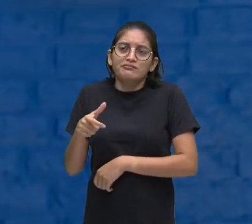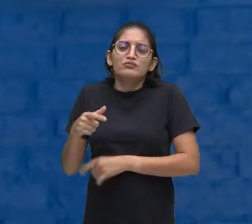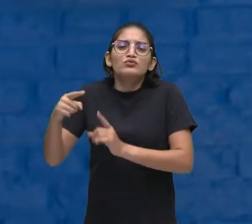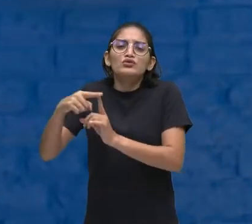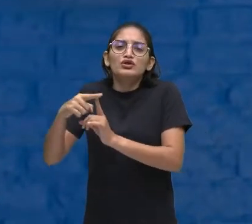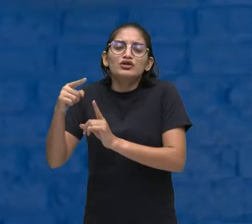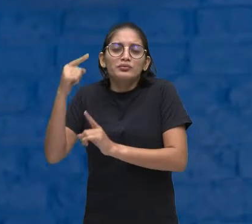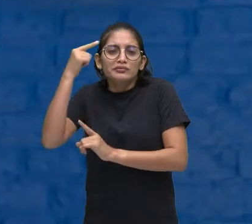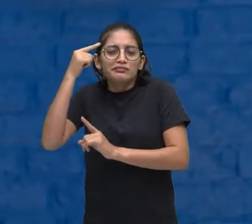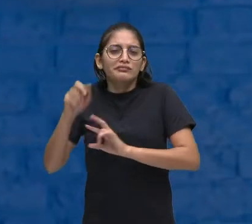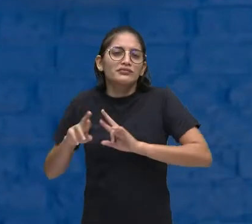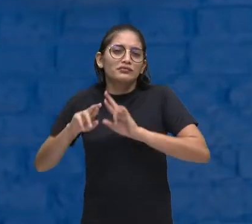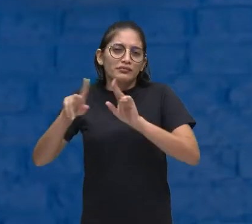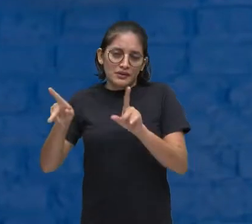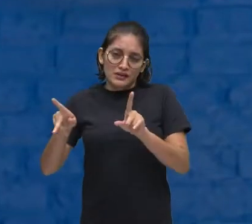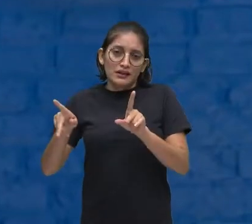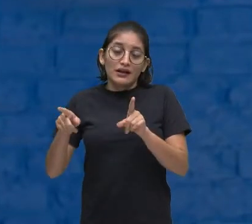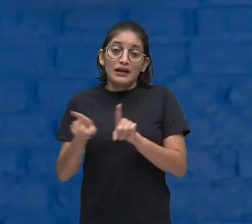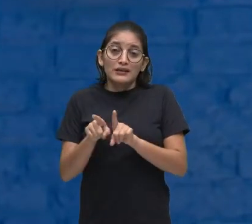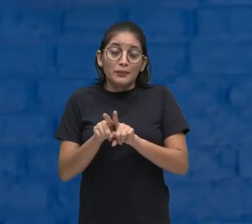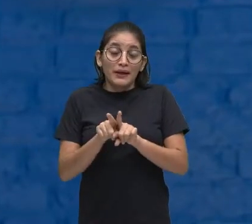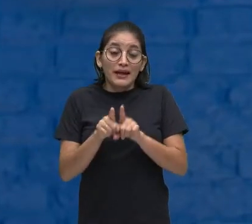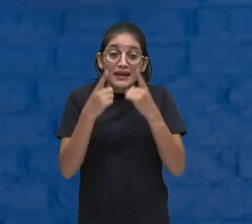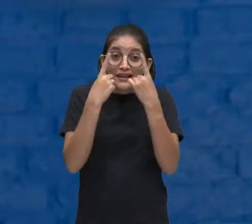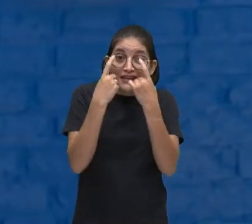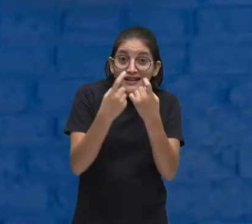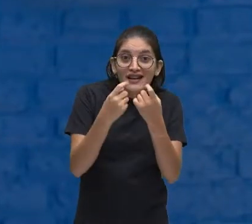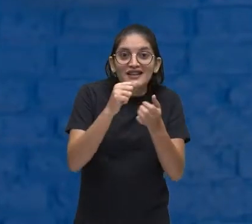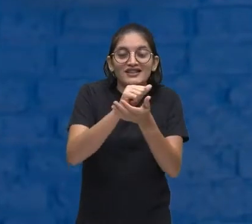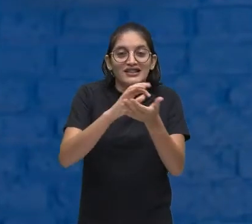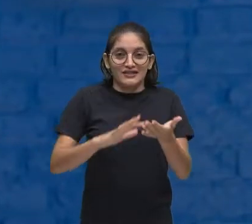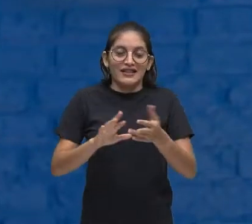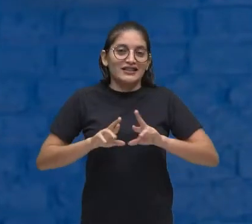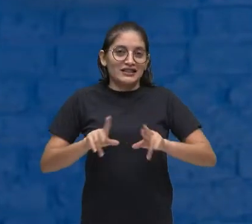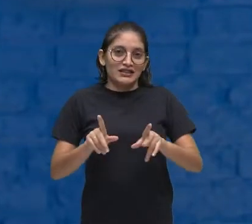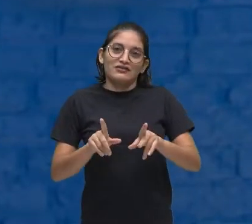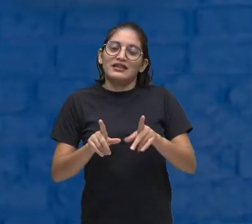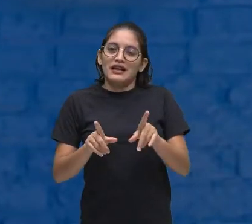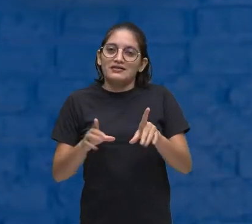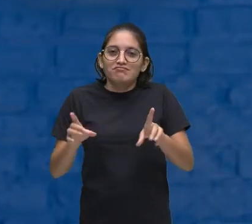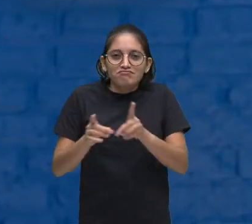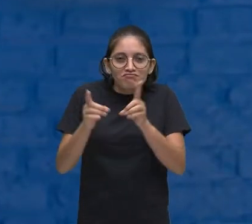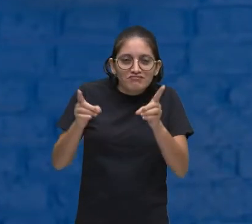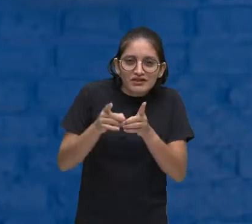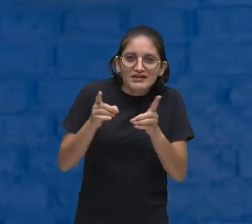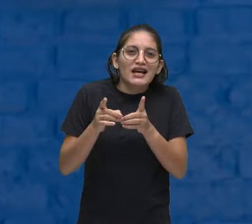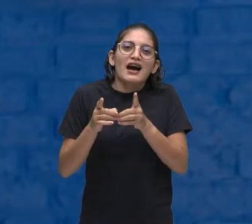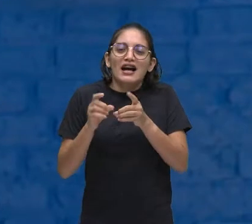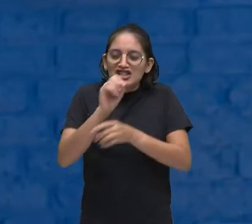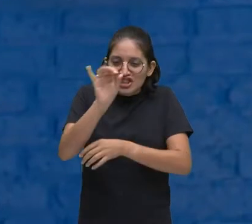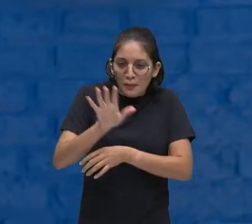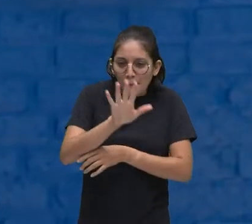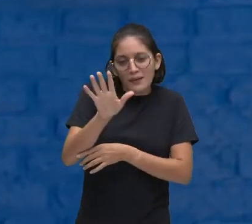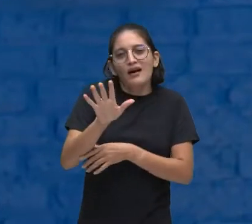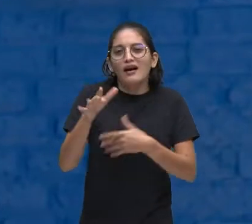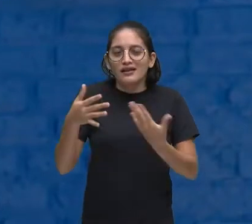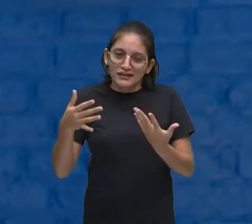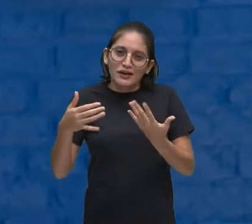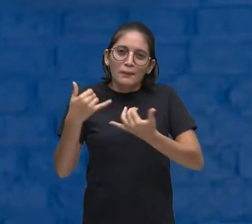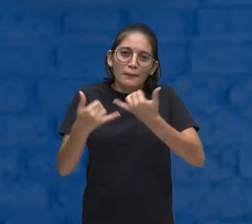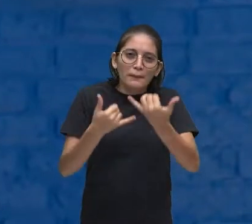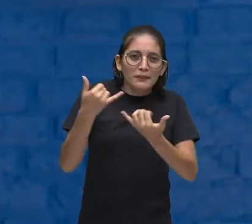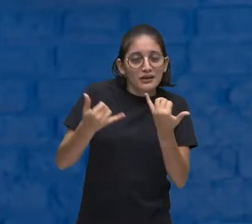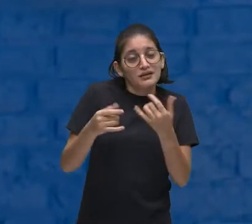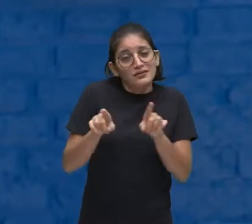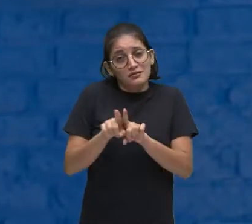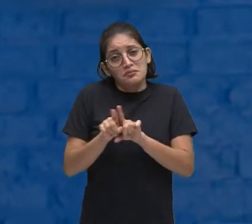pensar, ele se interessa por atividades diferentes, atividades mais lúdicas. Talvez uma atividade diferente também